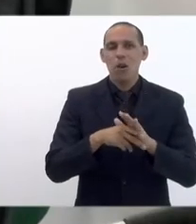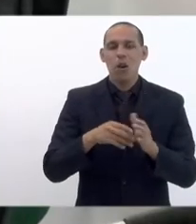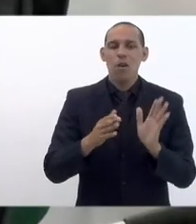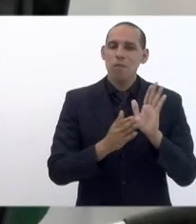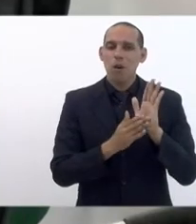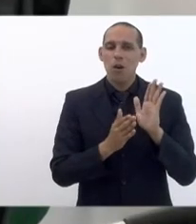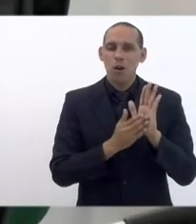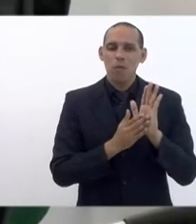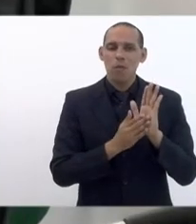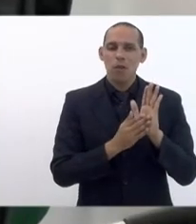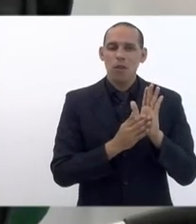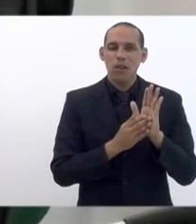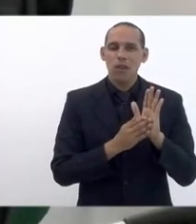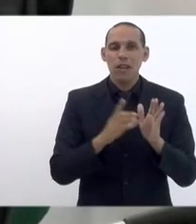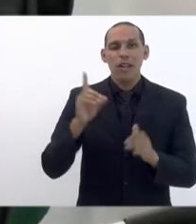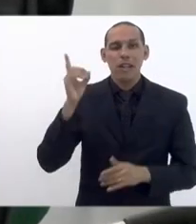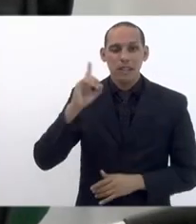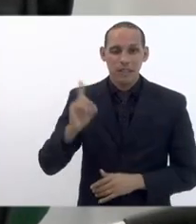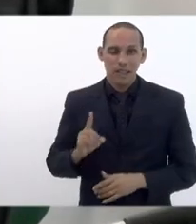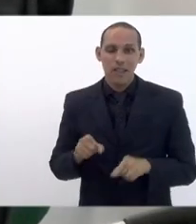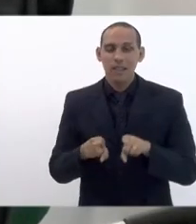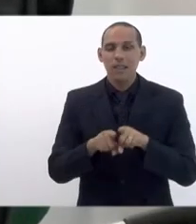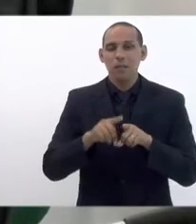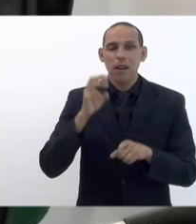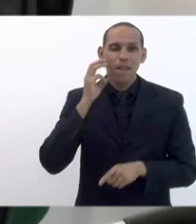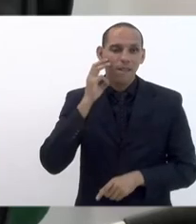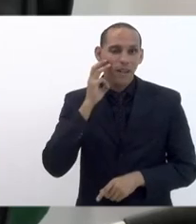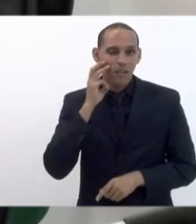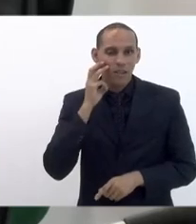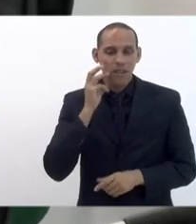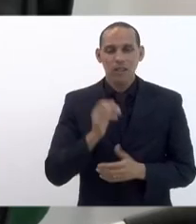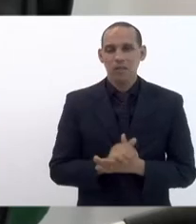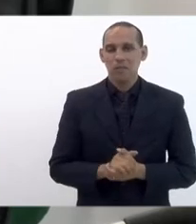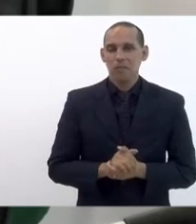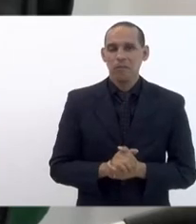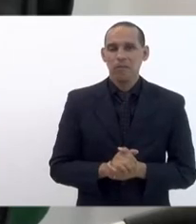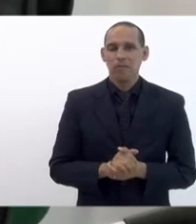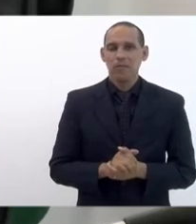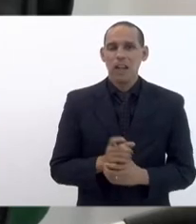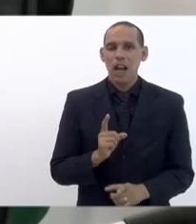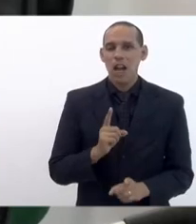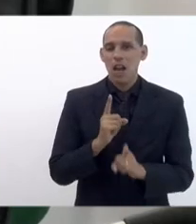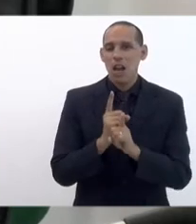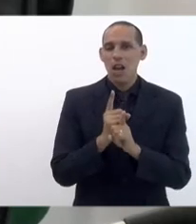pelo deputado Valdec, assim, além do fato, ela encontra hoje